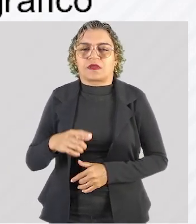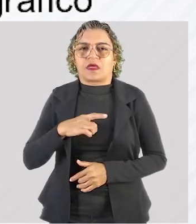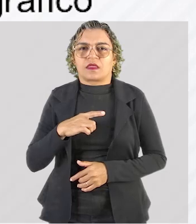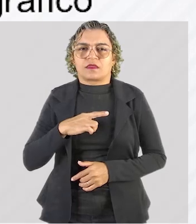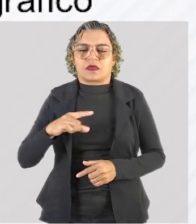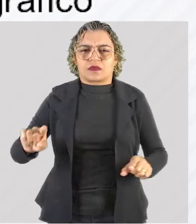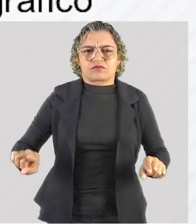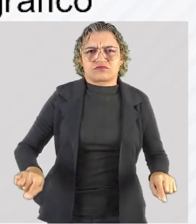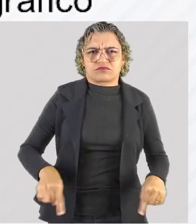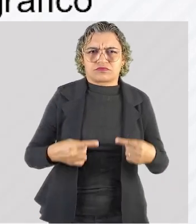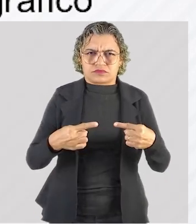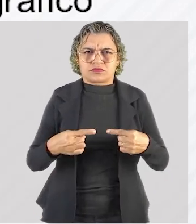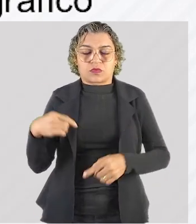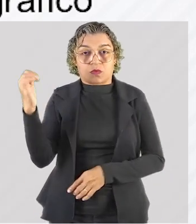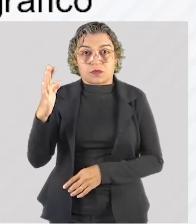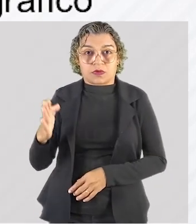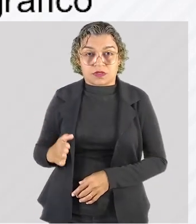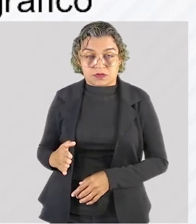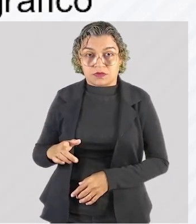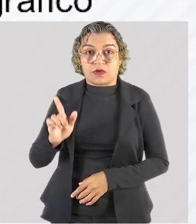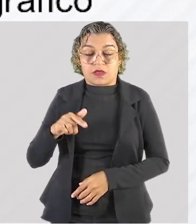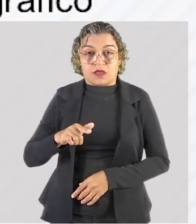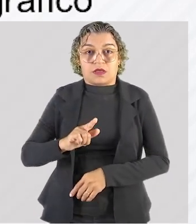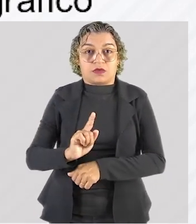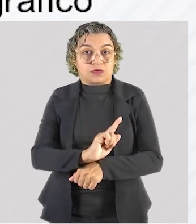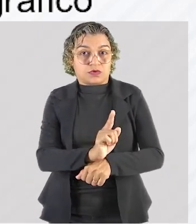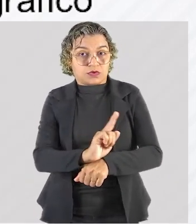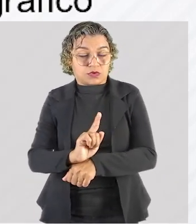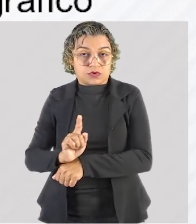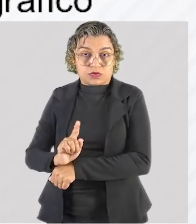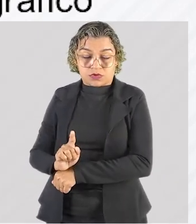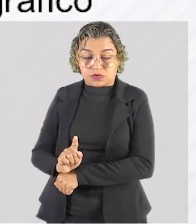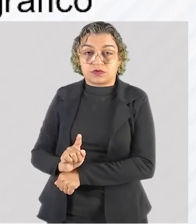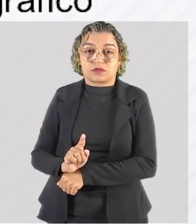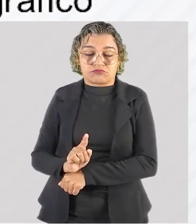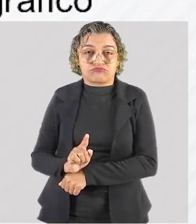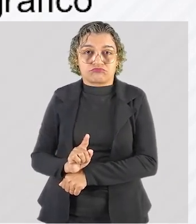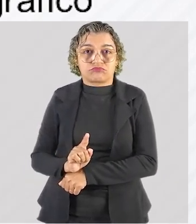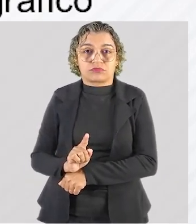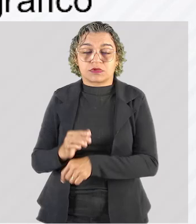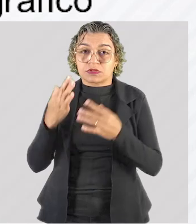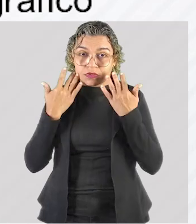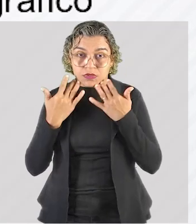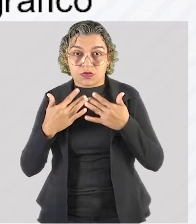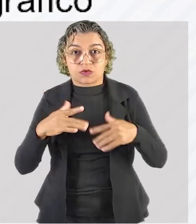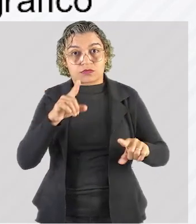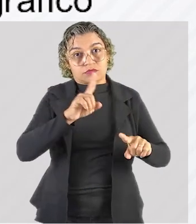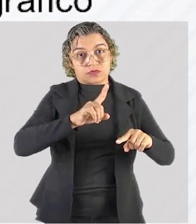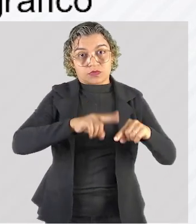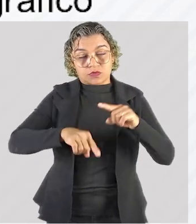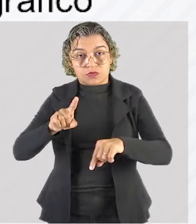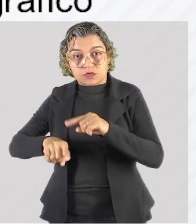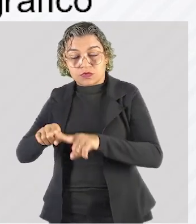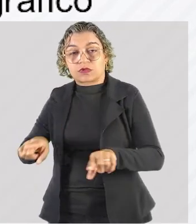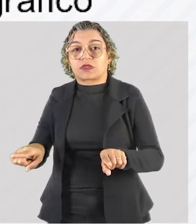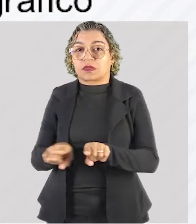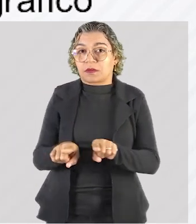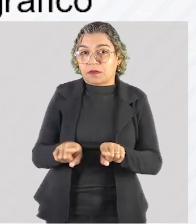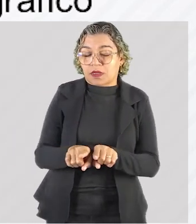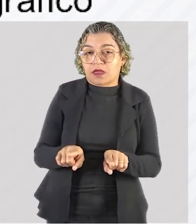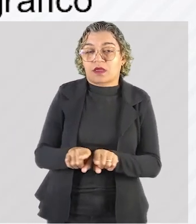desafios do Brasil é o gerenciamento dos seus recursos naturais. sobretudo os recursos